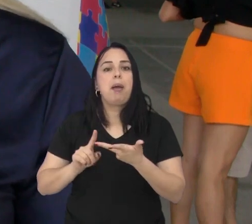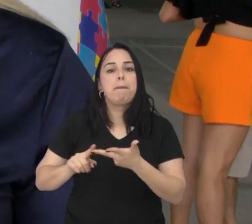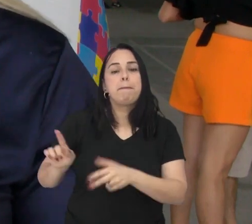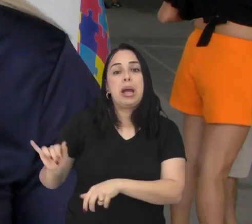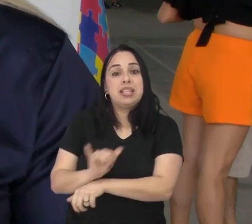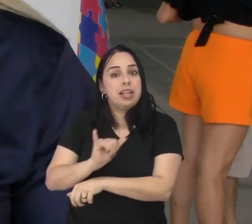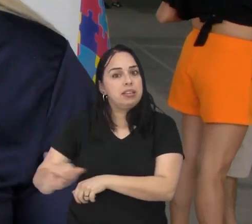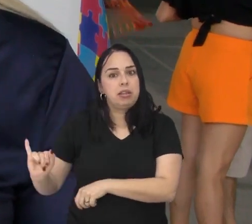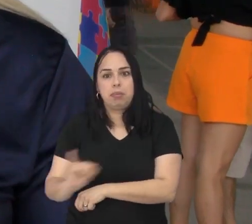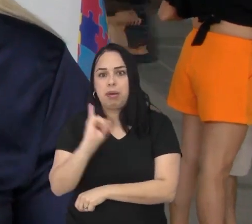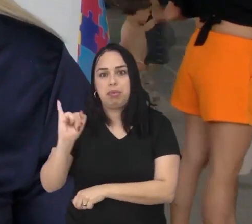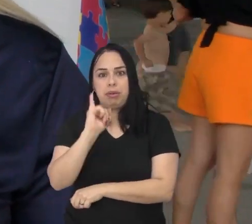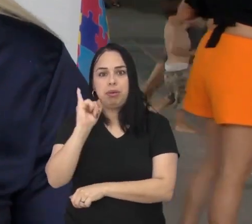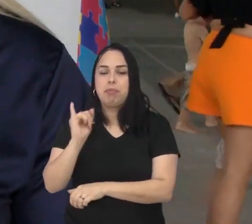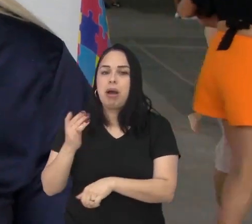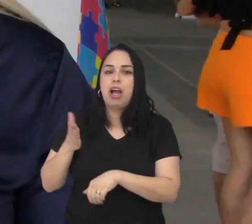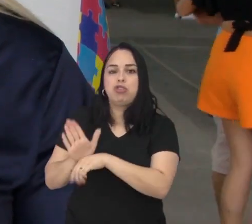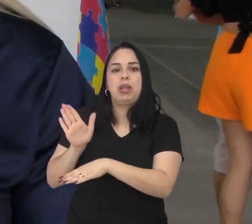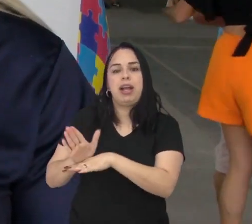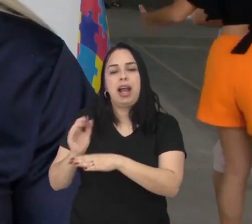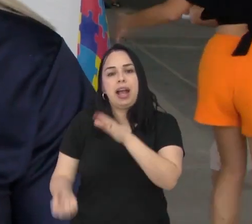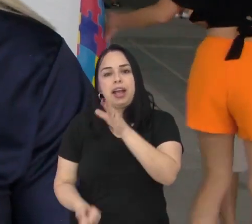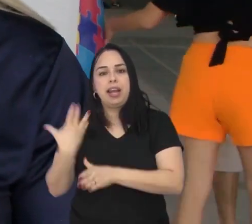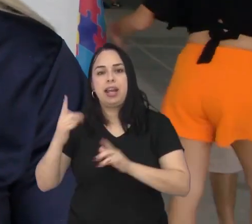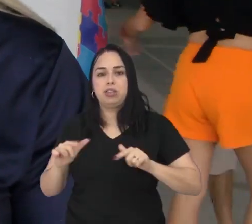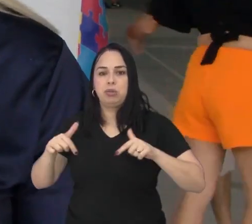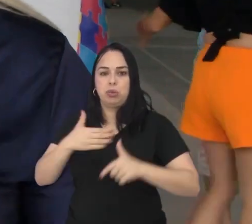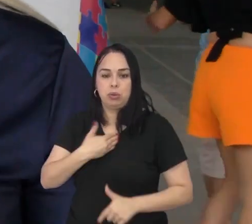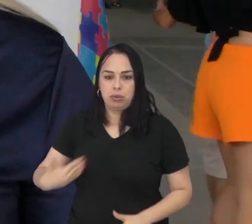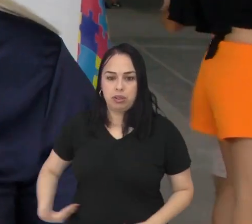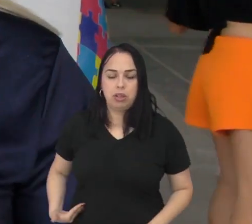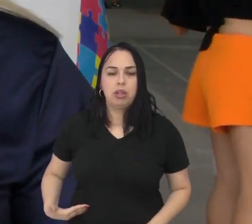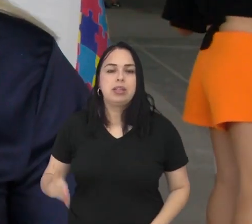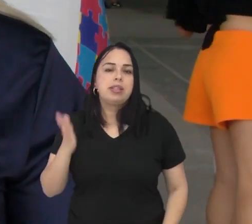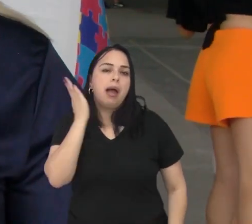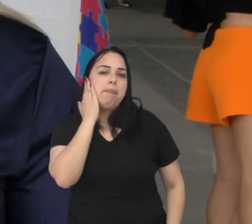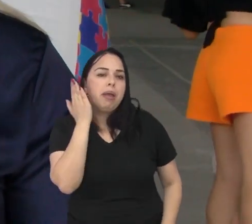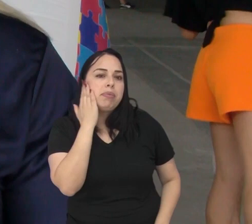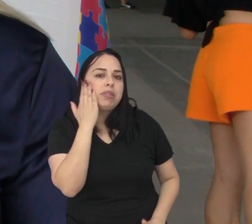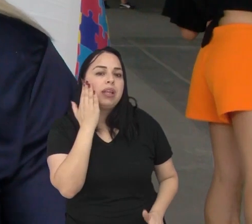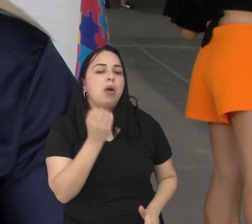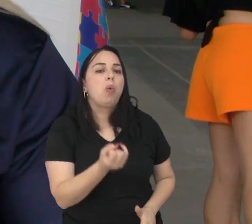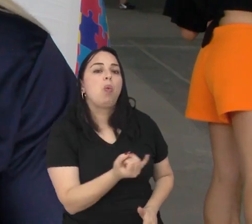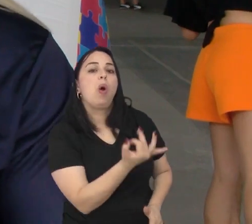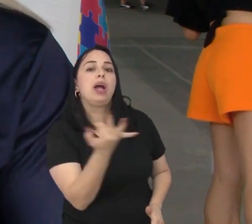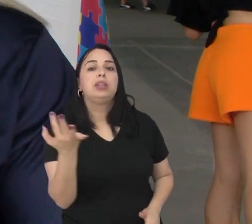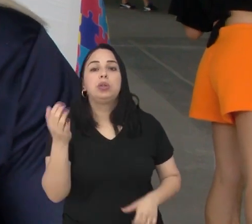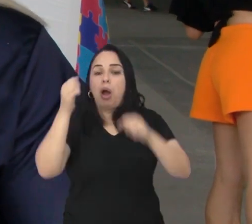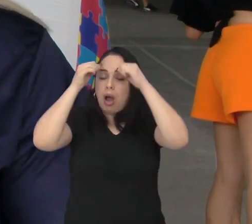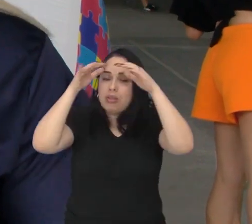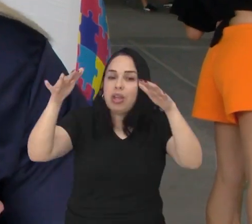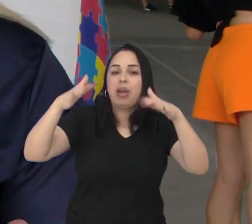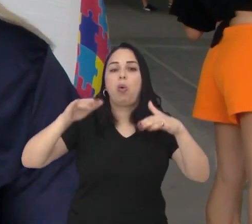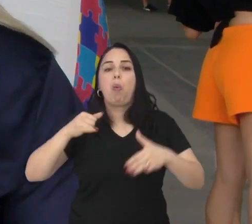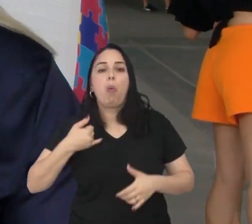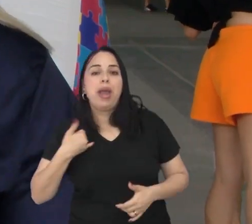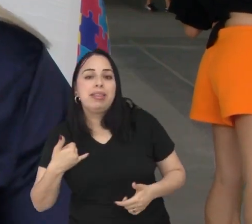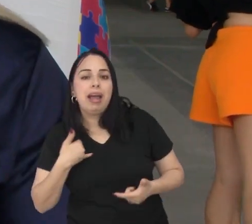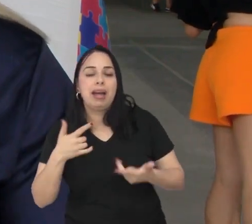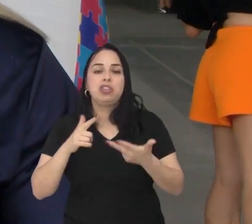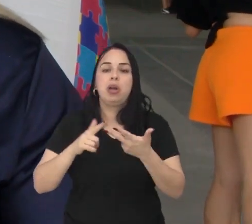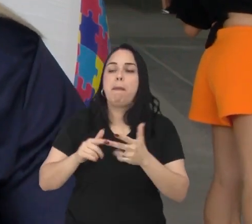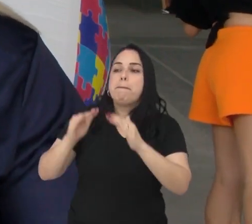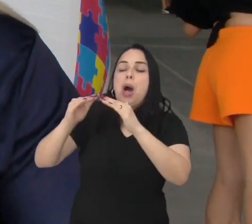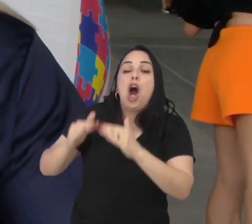também é um instrumento de extrema importância para a política pública. Nós hoje conseguimos saber onde tem mais autista, faixa etária,